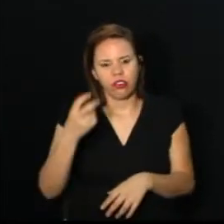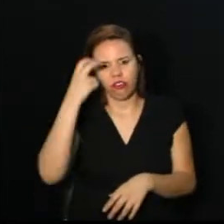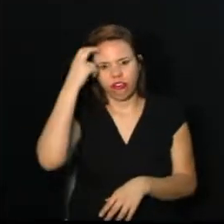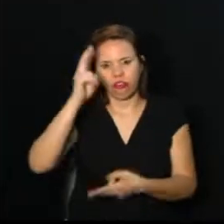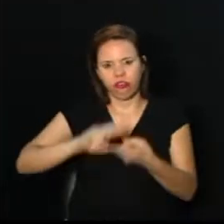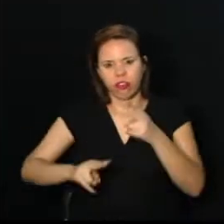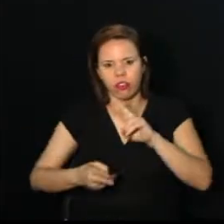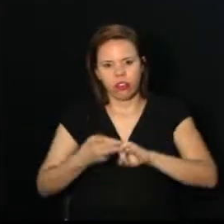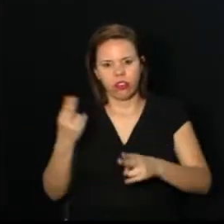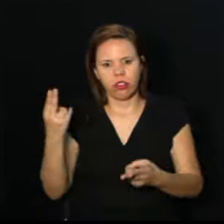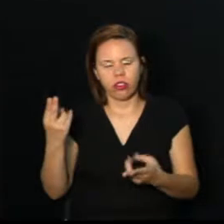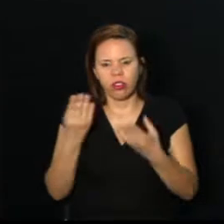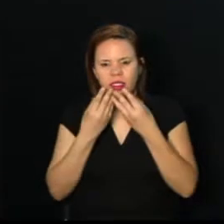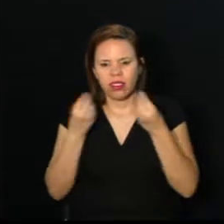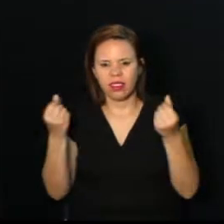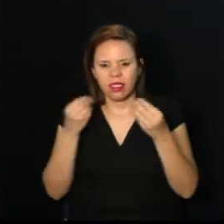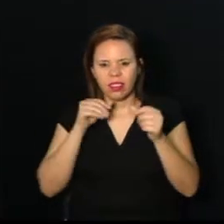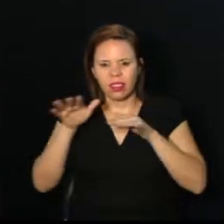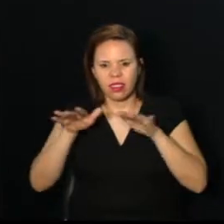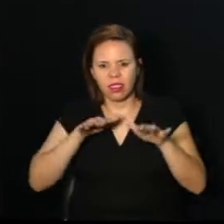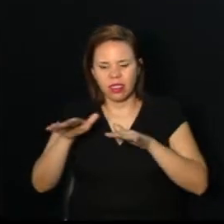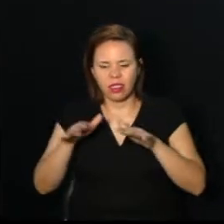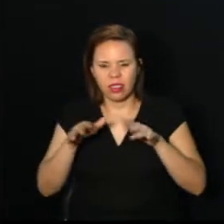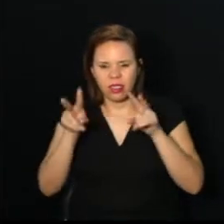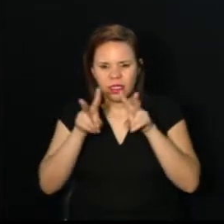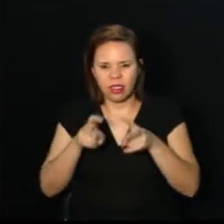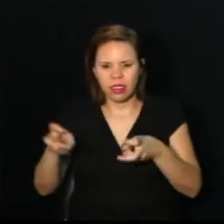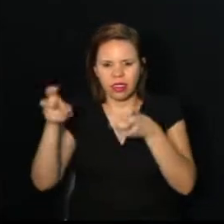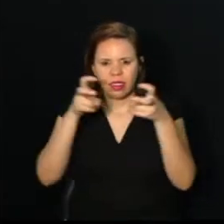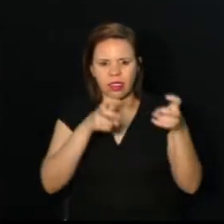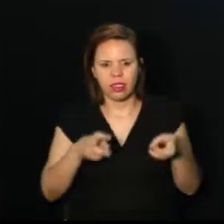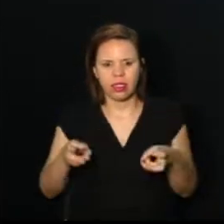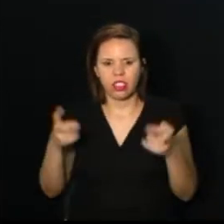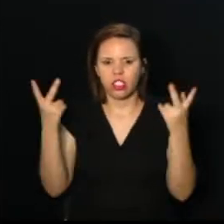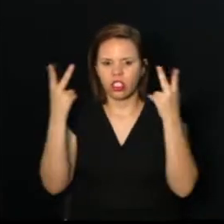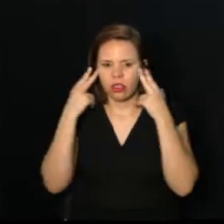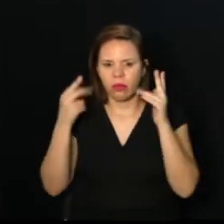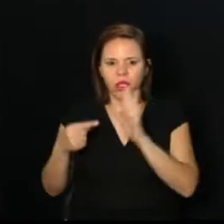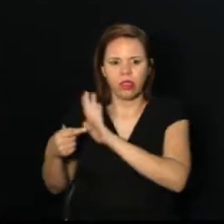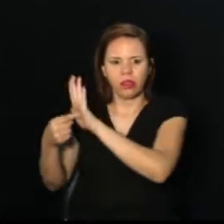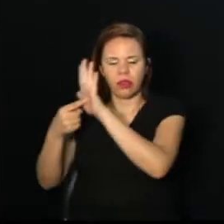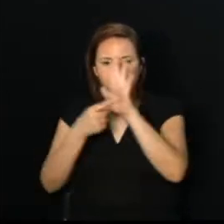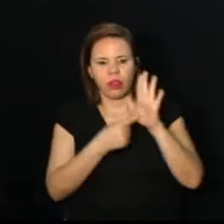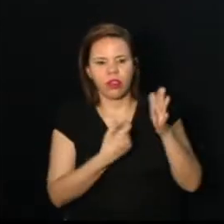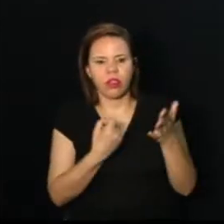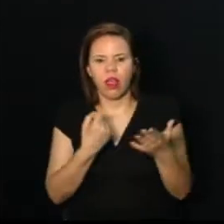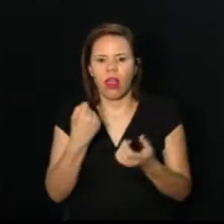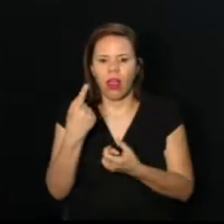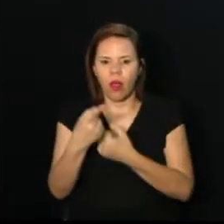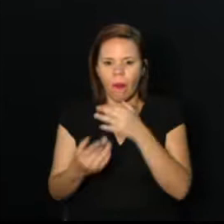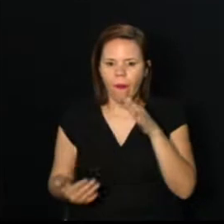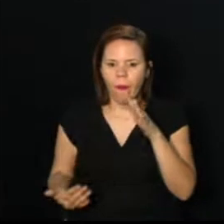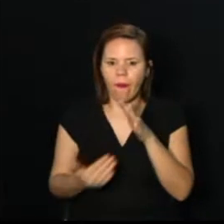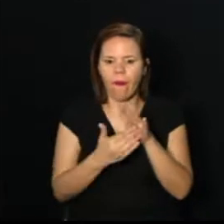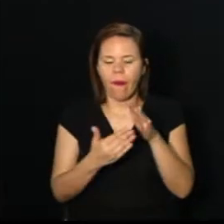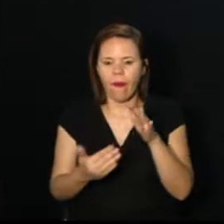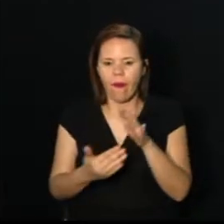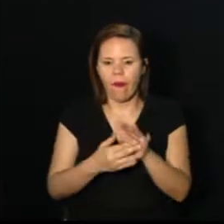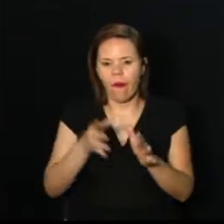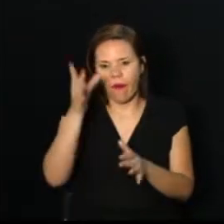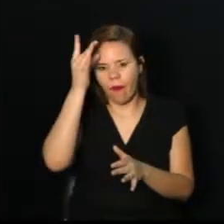a criança tem habilidades e inteligência a nível normais,